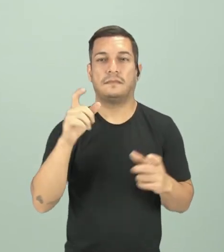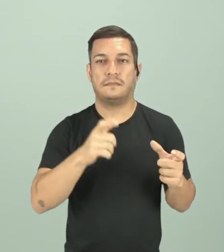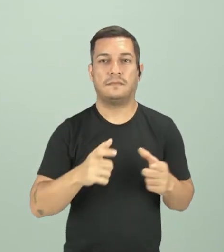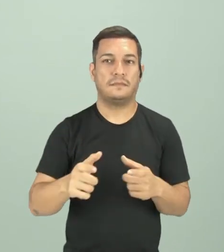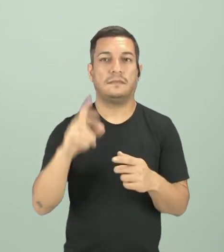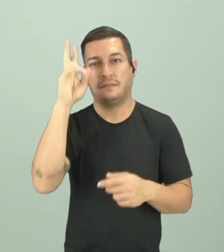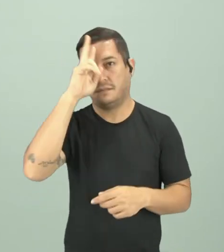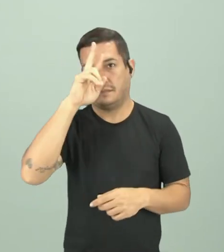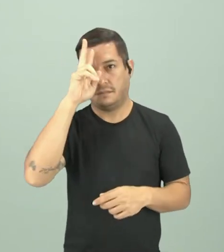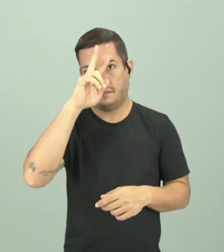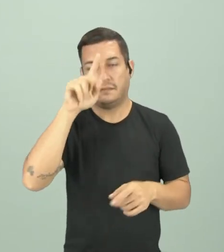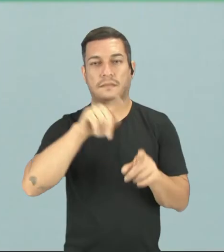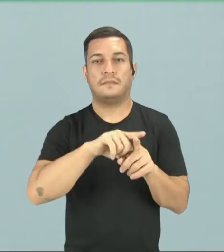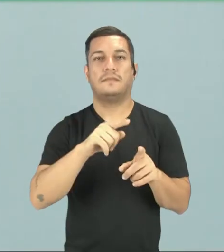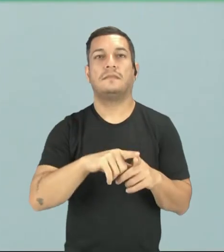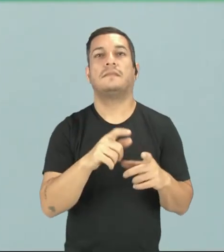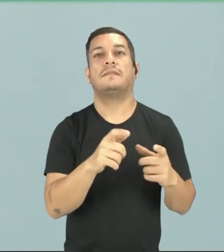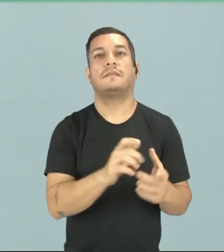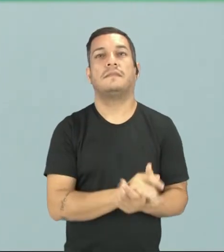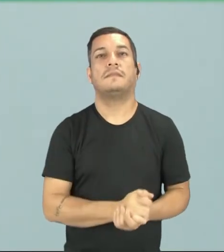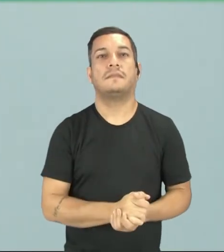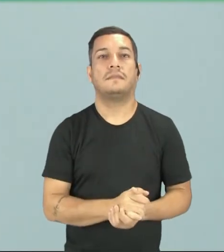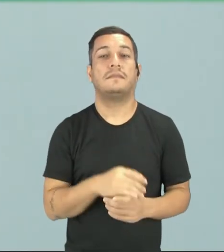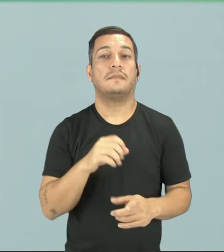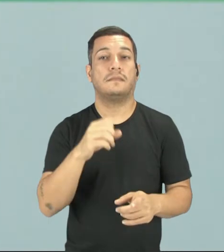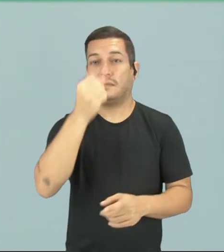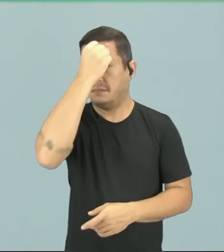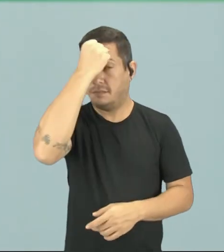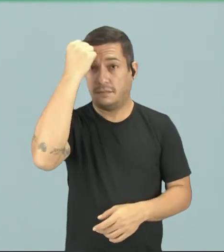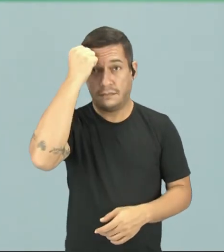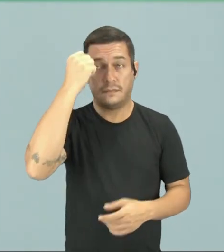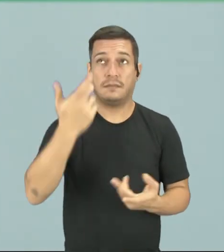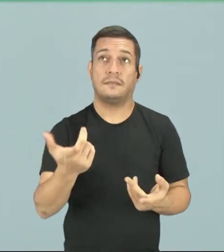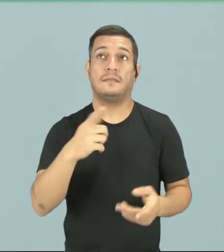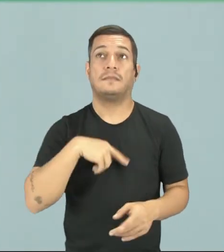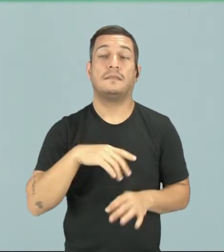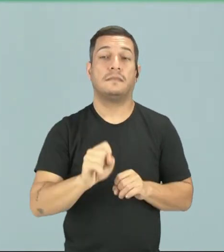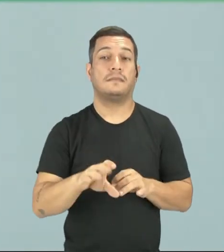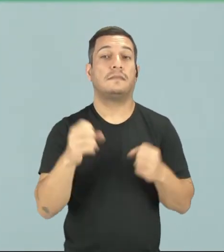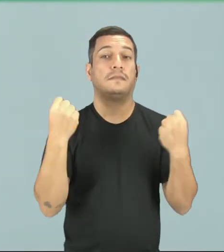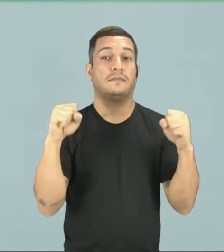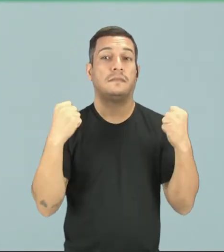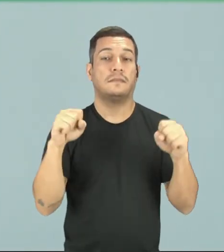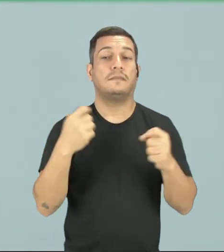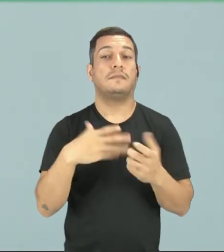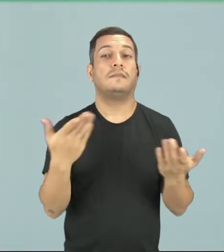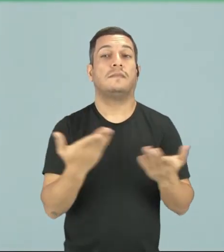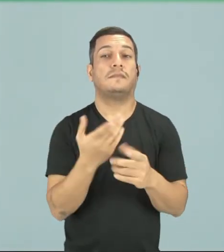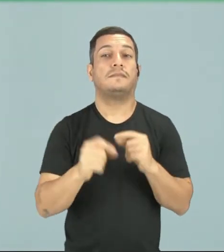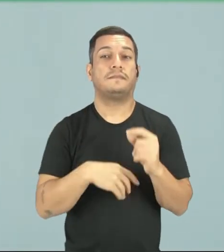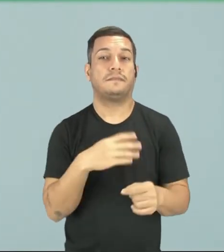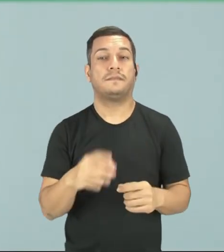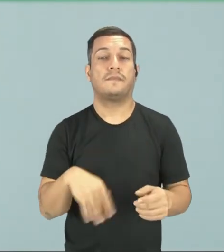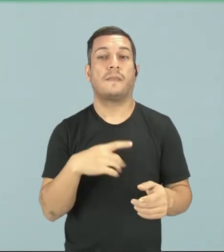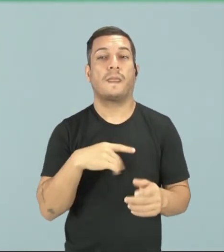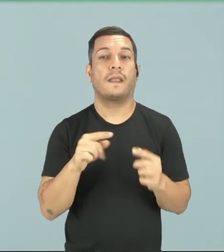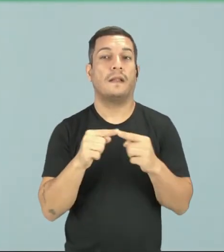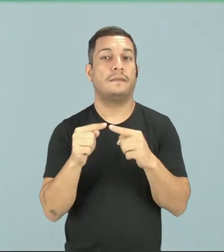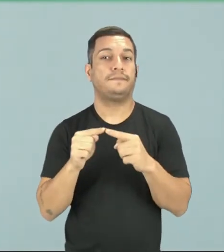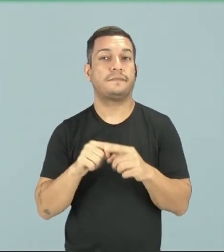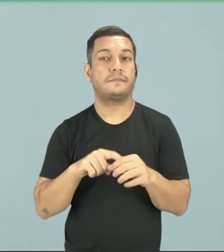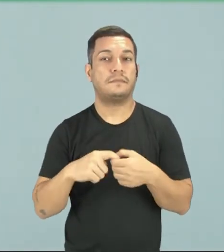a história, o espaço aí, né, a sociologia. Então, a educação física hoje ela está inserida em todos os